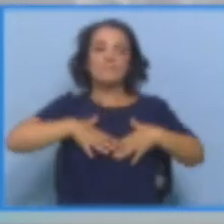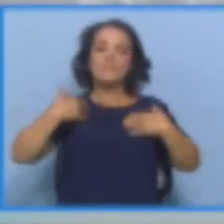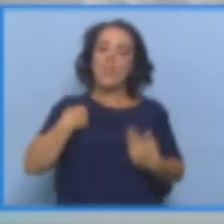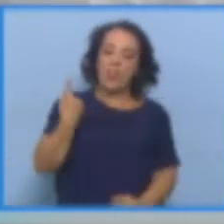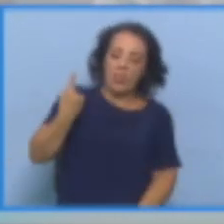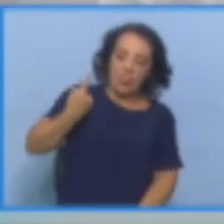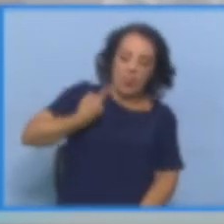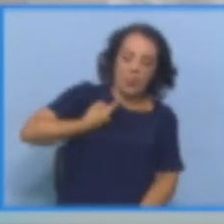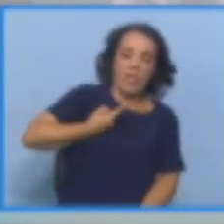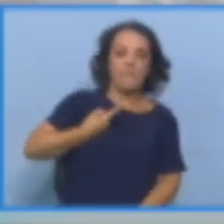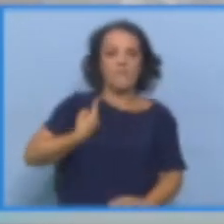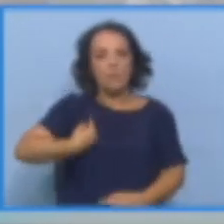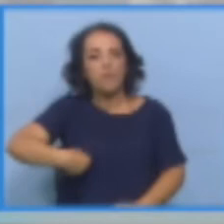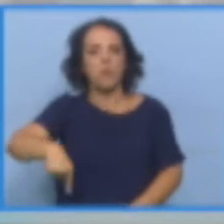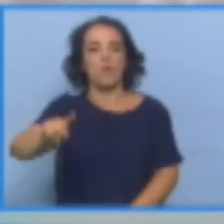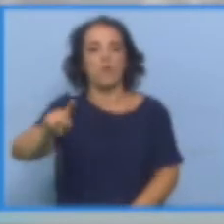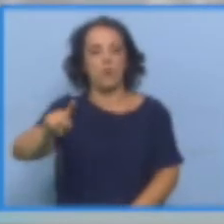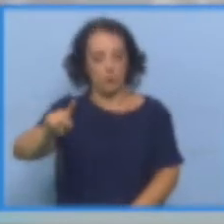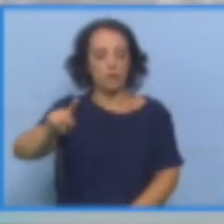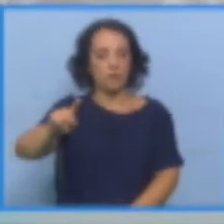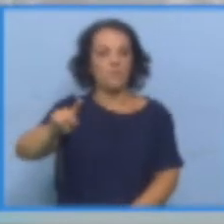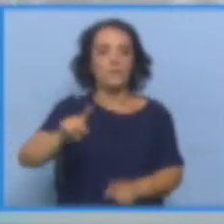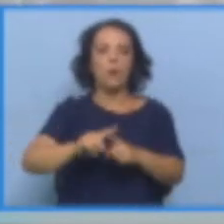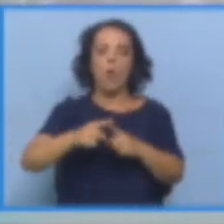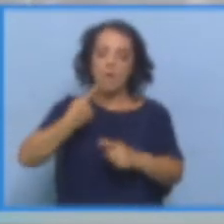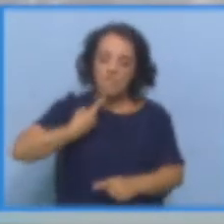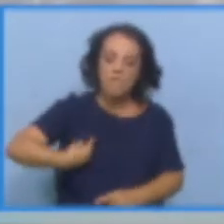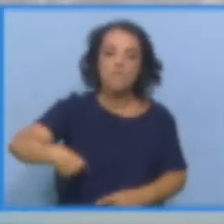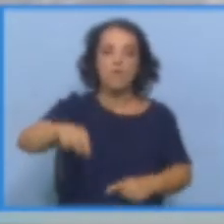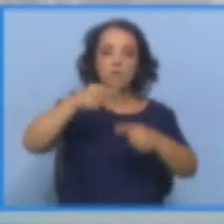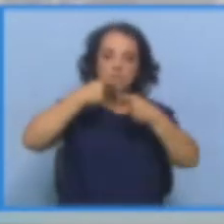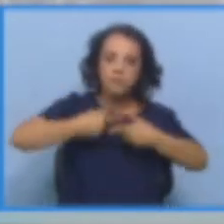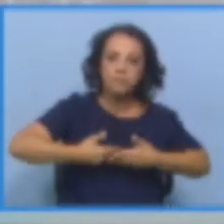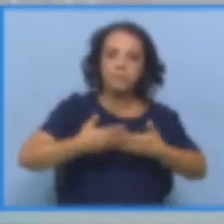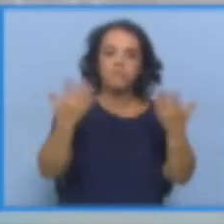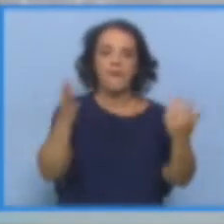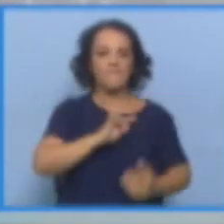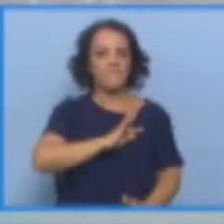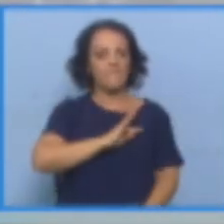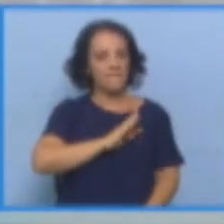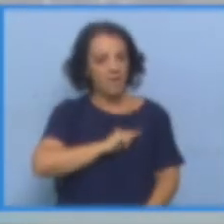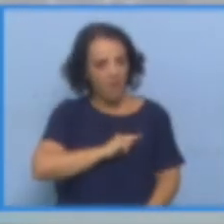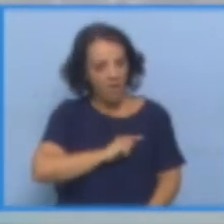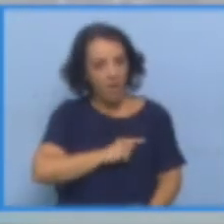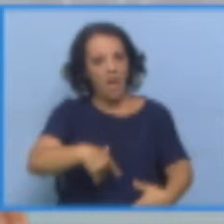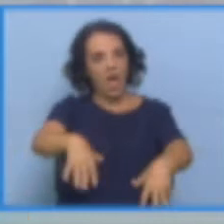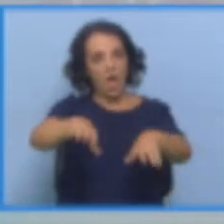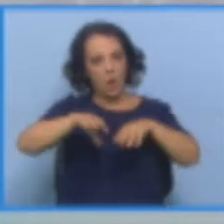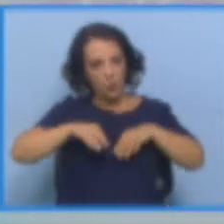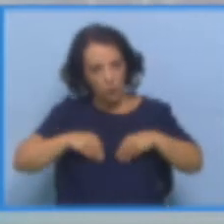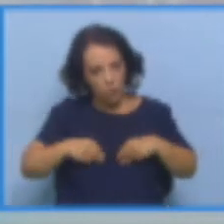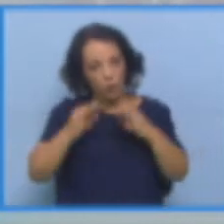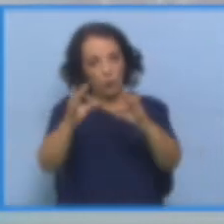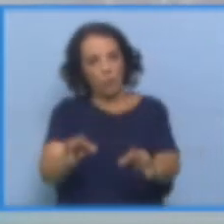dimensão, que é a tal dimensão do anúncio explícito da palavra, da celebração da fé e da caridade e diaconia, aquelas 3